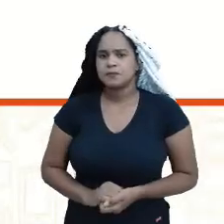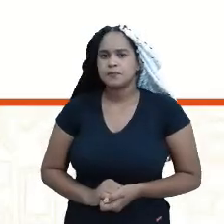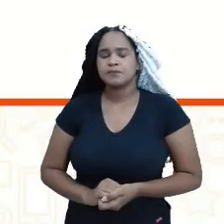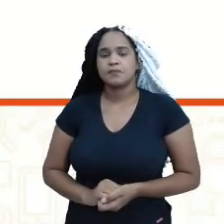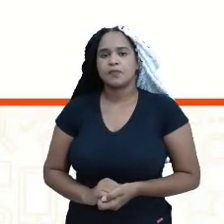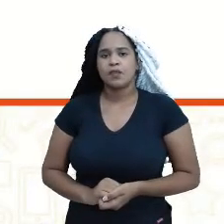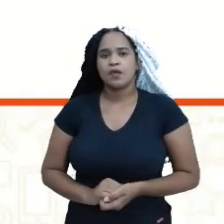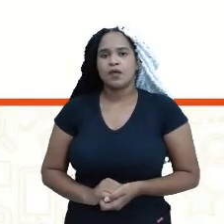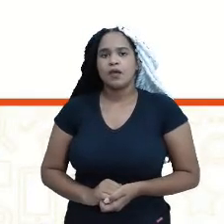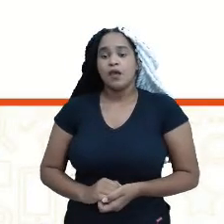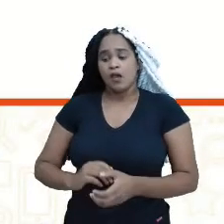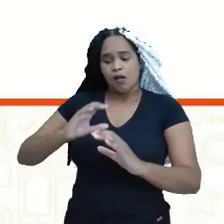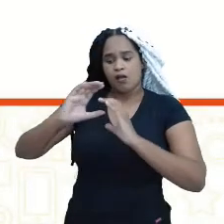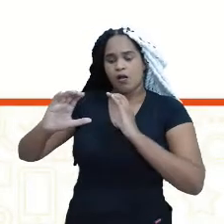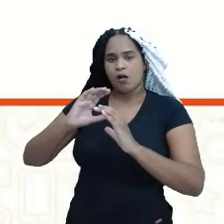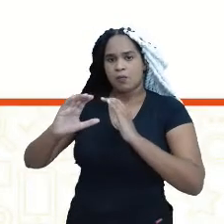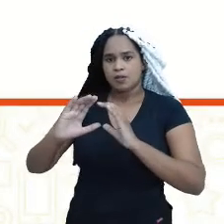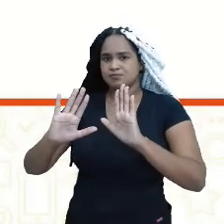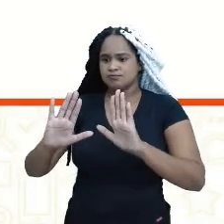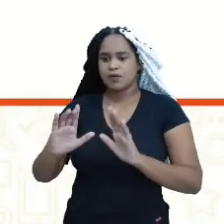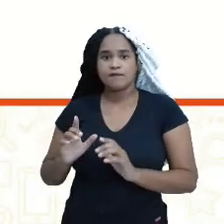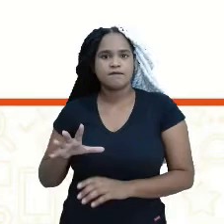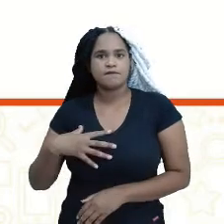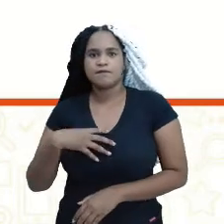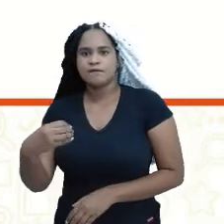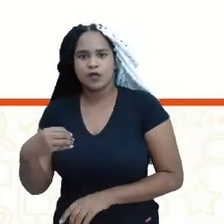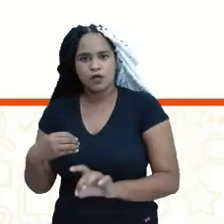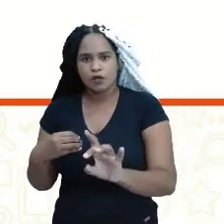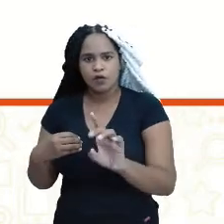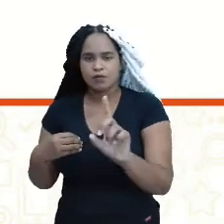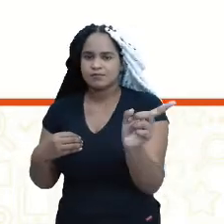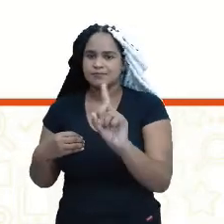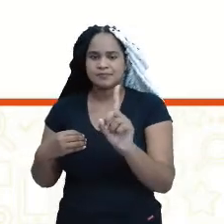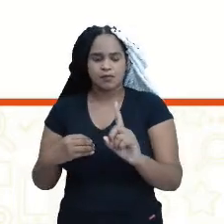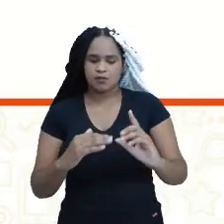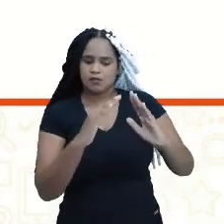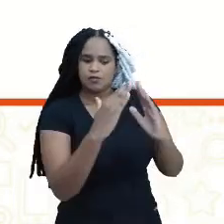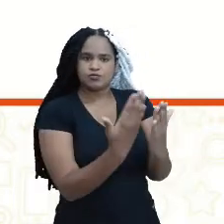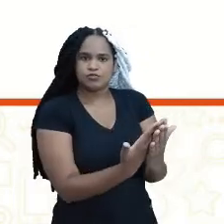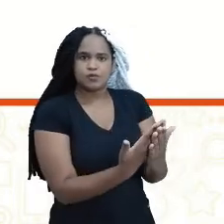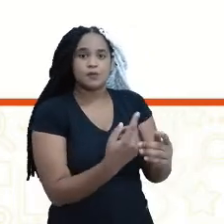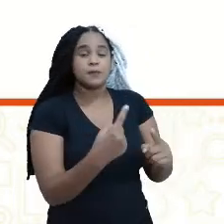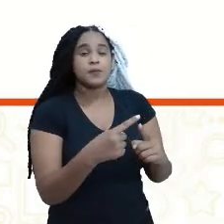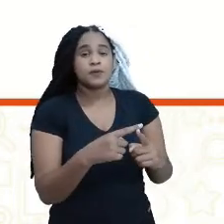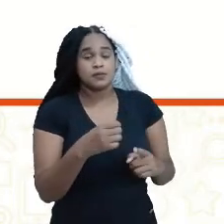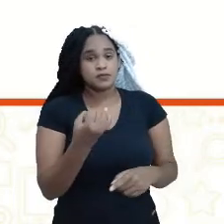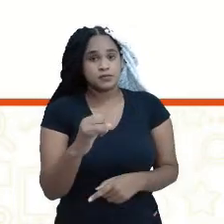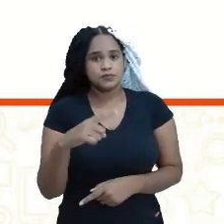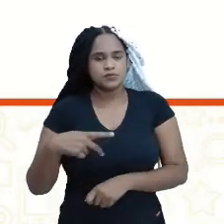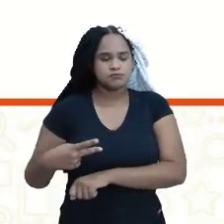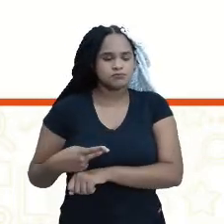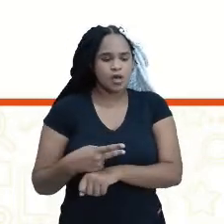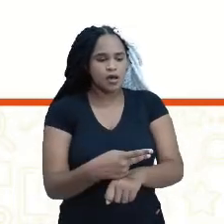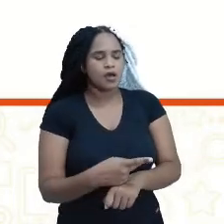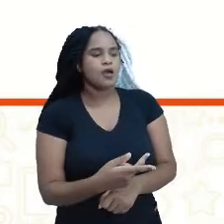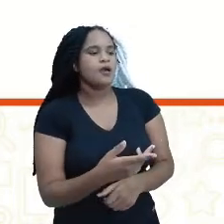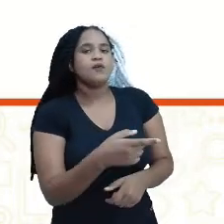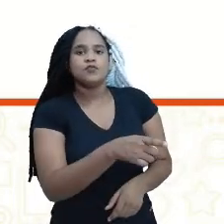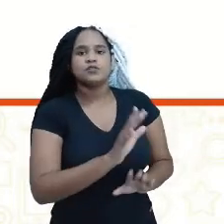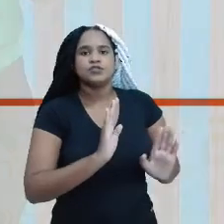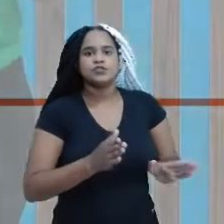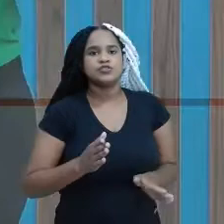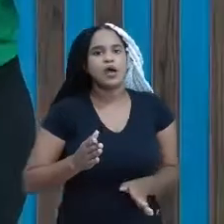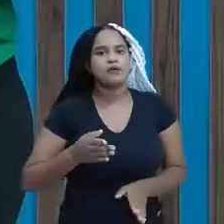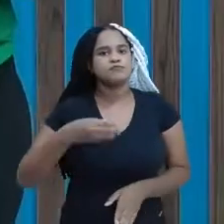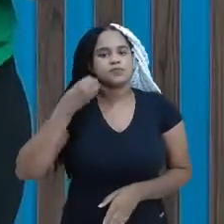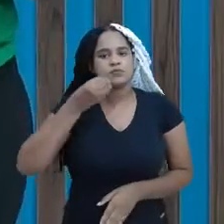fortalecer a comunicação com a escola. Porque quando você for procurar a escola, você vai ter embasamento que você escutou o seu